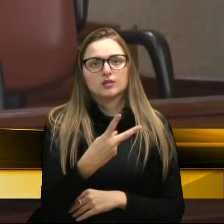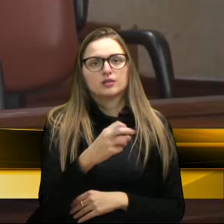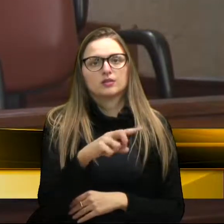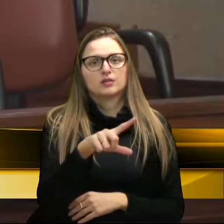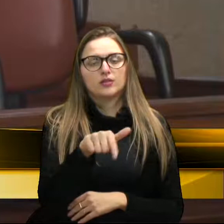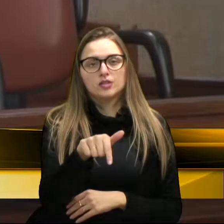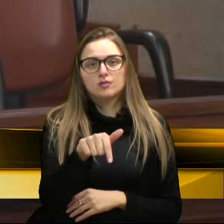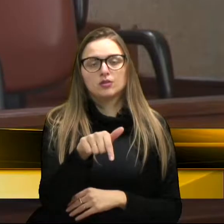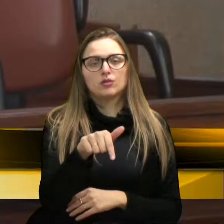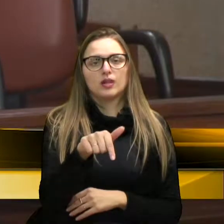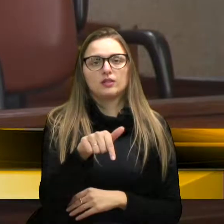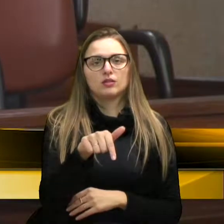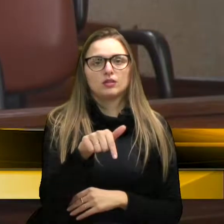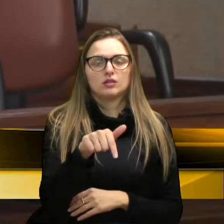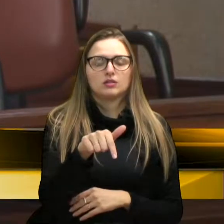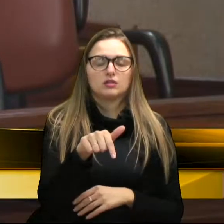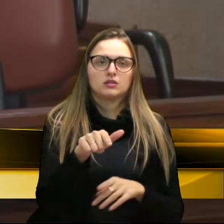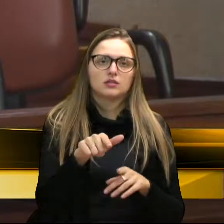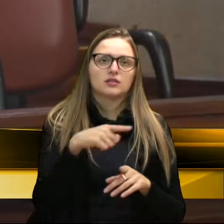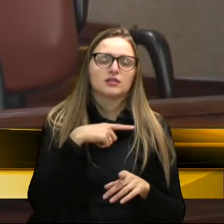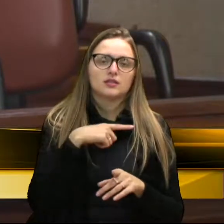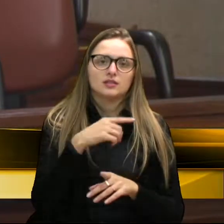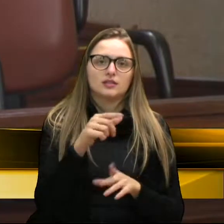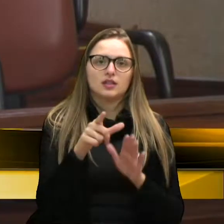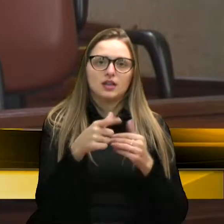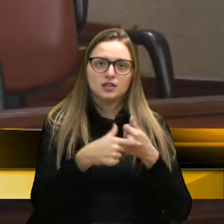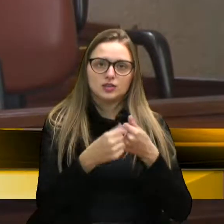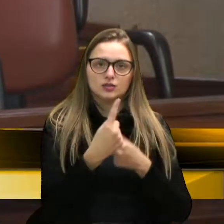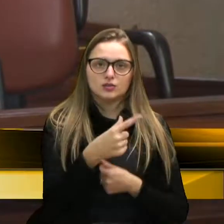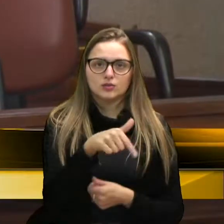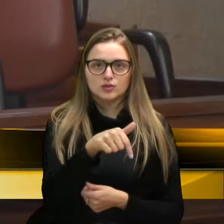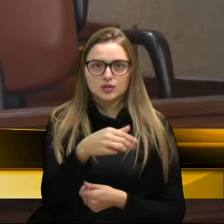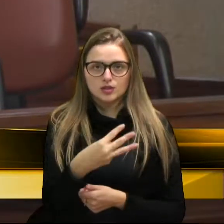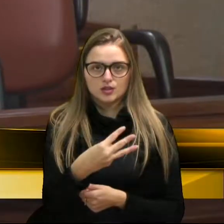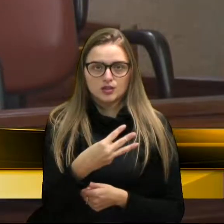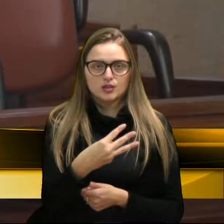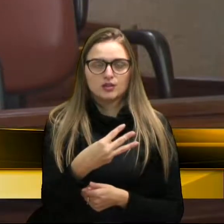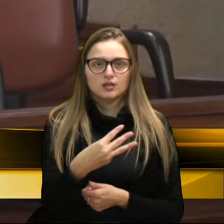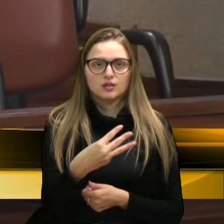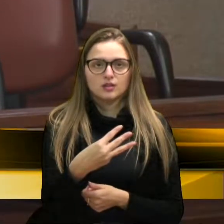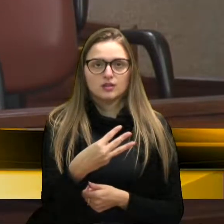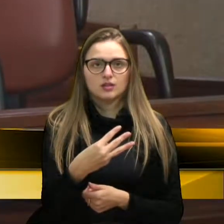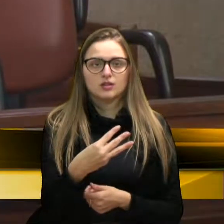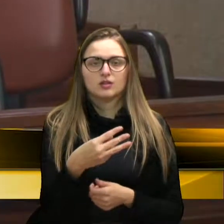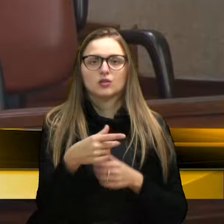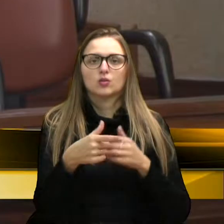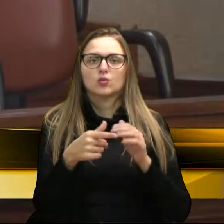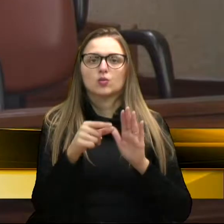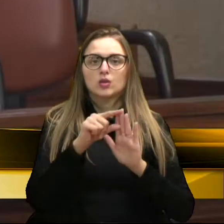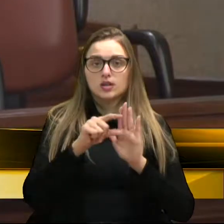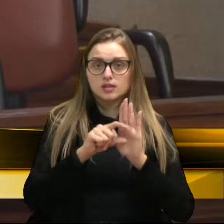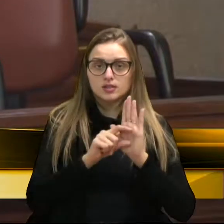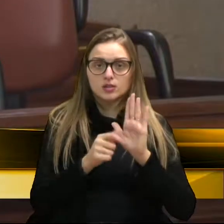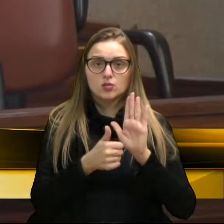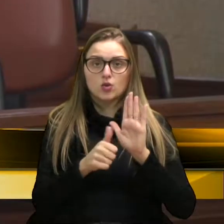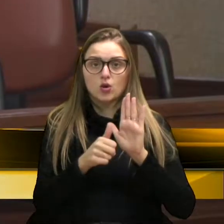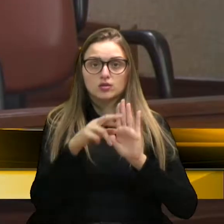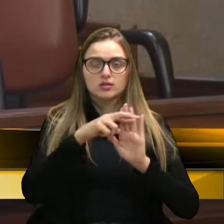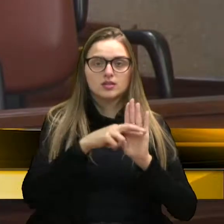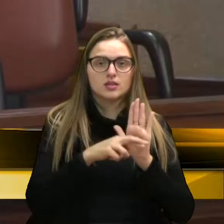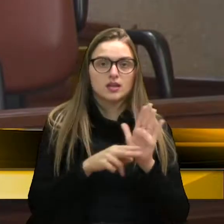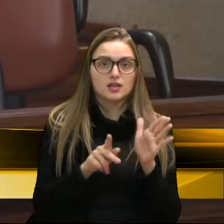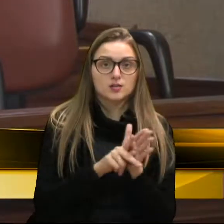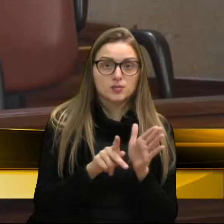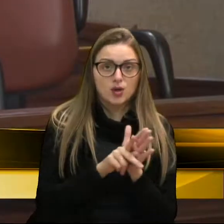2017, em cumprimento ao artigo 173, inciso 11, do regimento interno desta Casa,